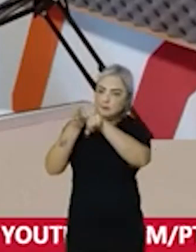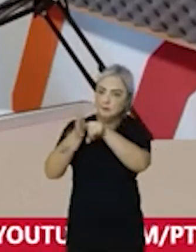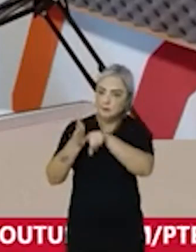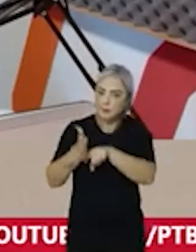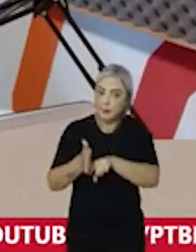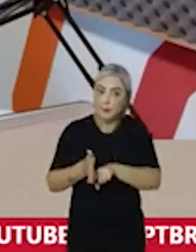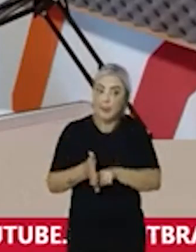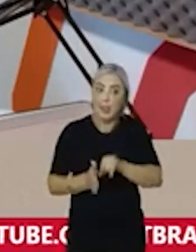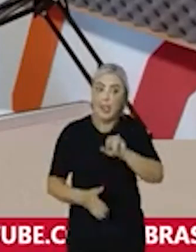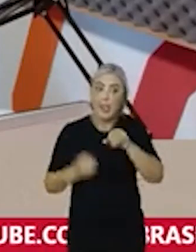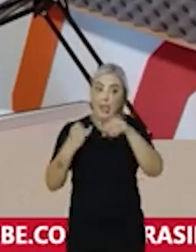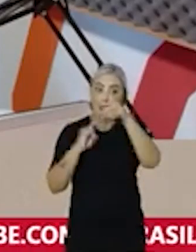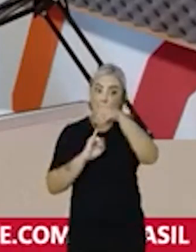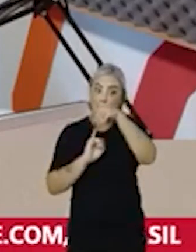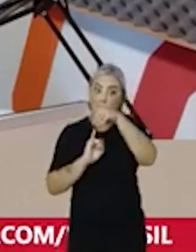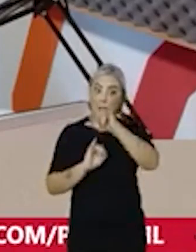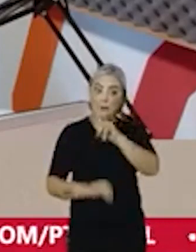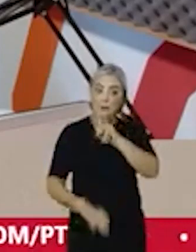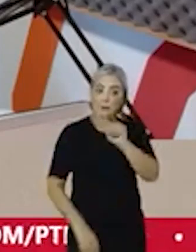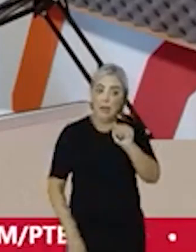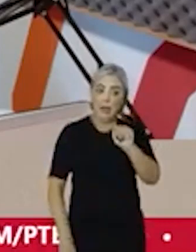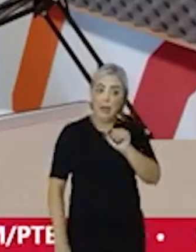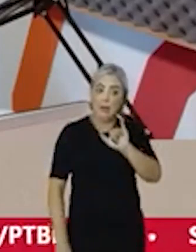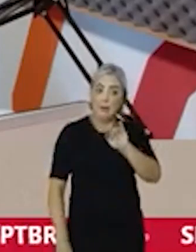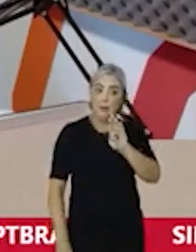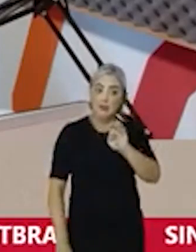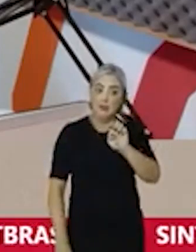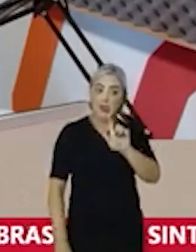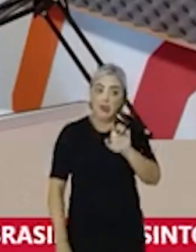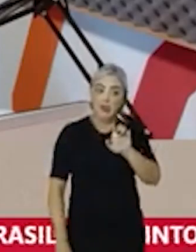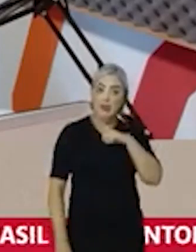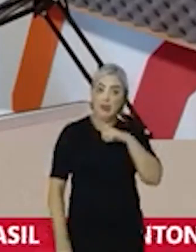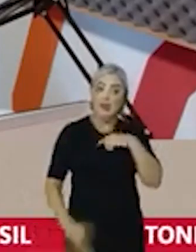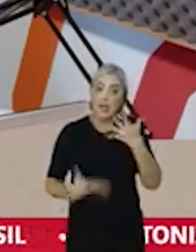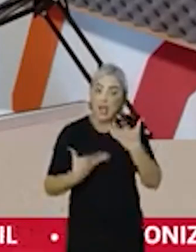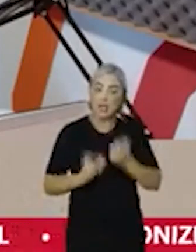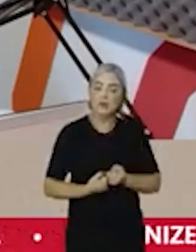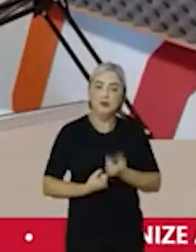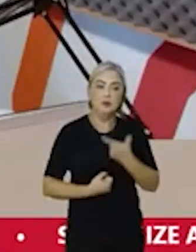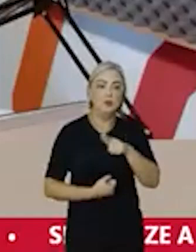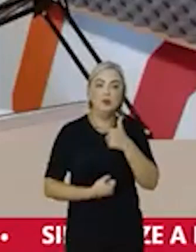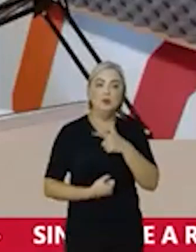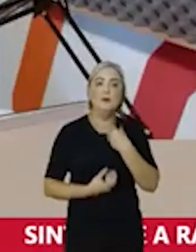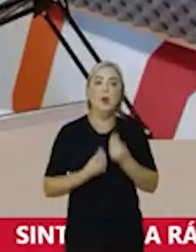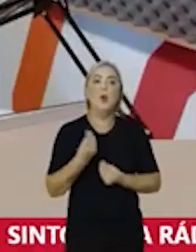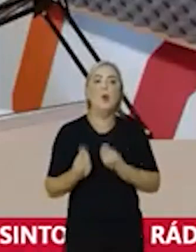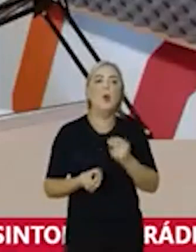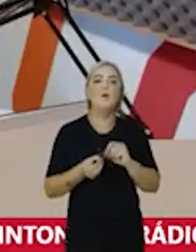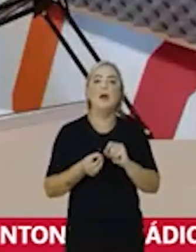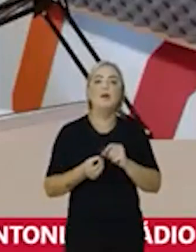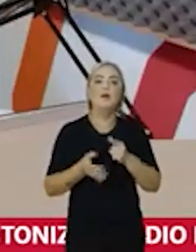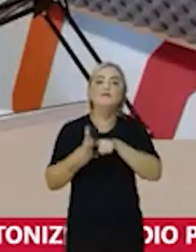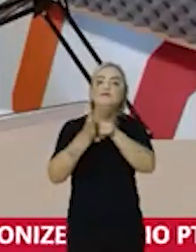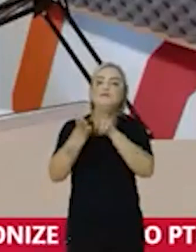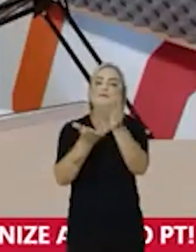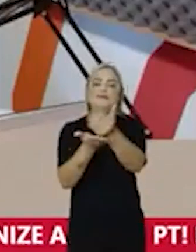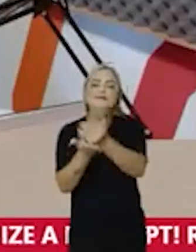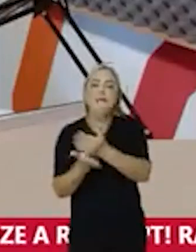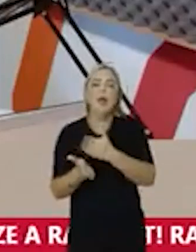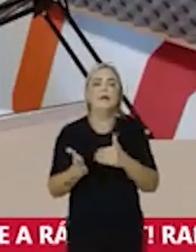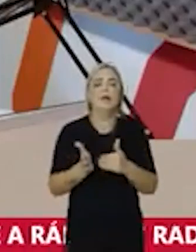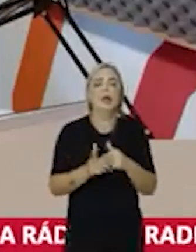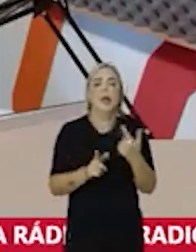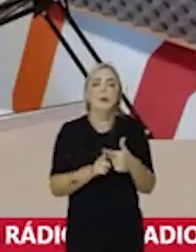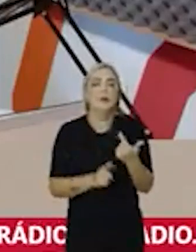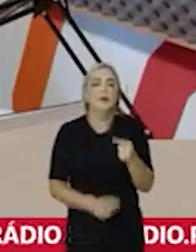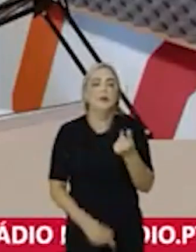pelo IPEA e pelo IBGE, eles assumiram de que não tiveram condições de fazer o levantamento completo,